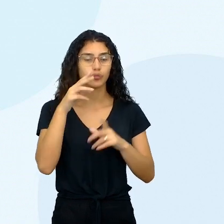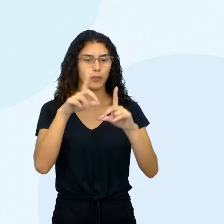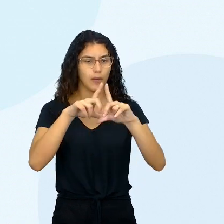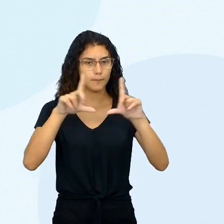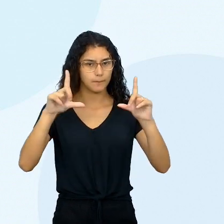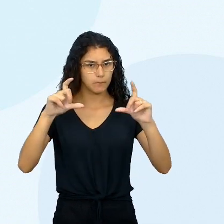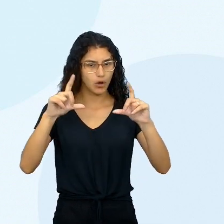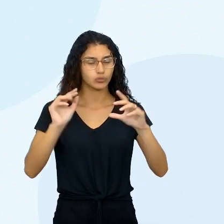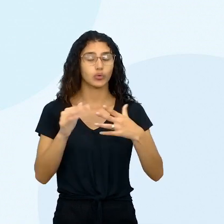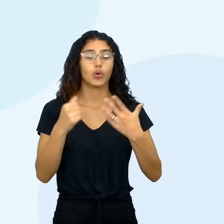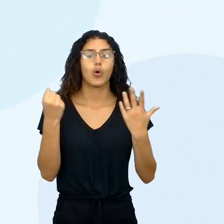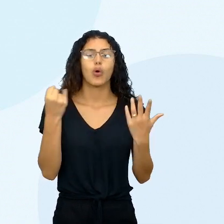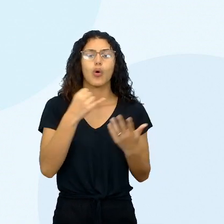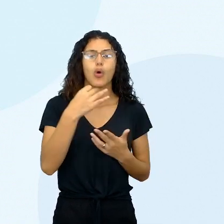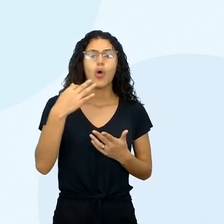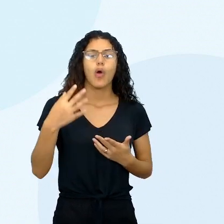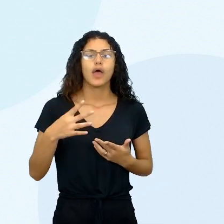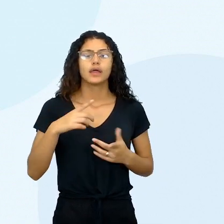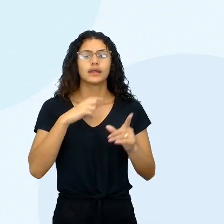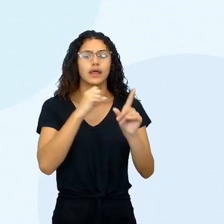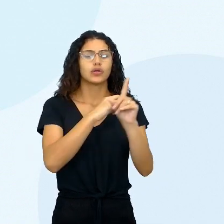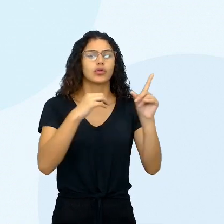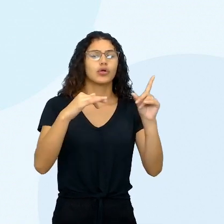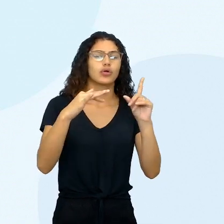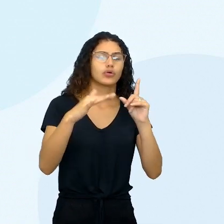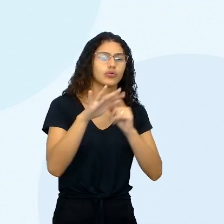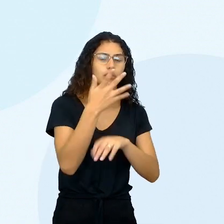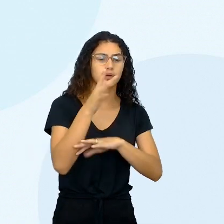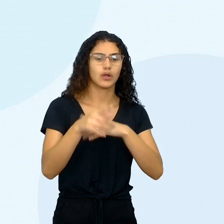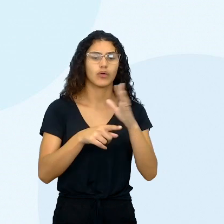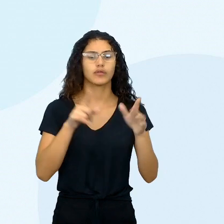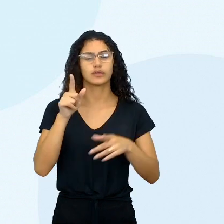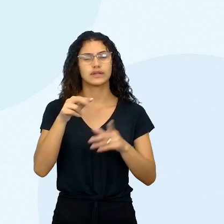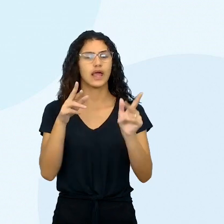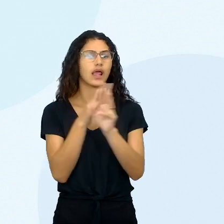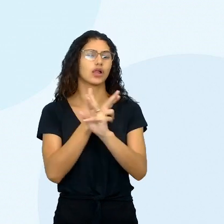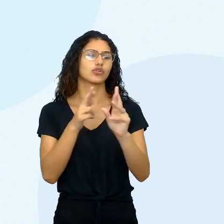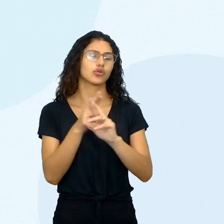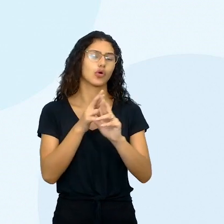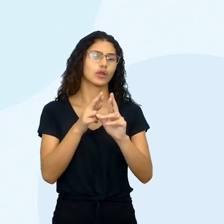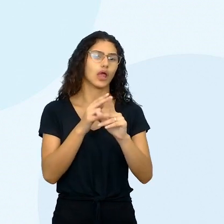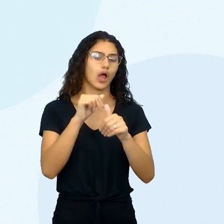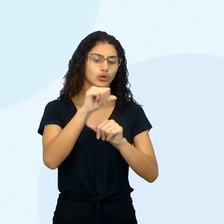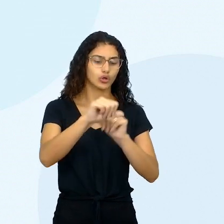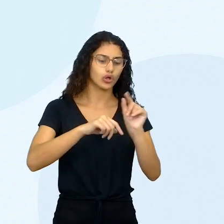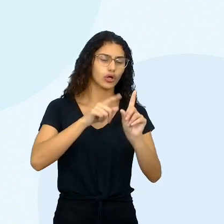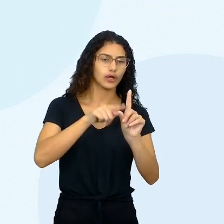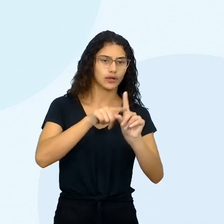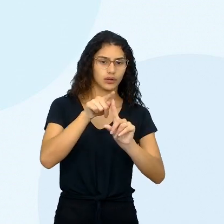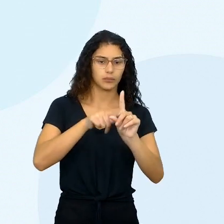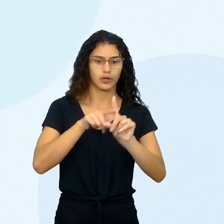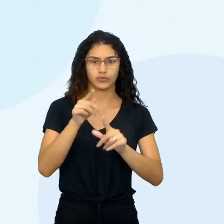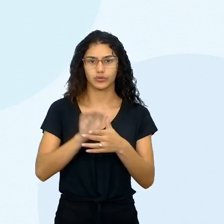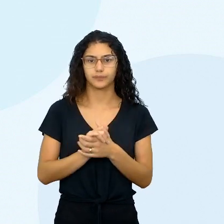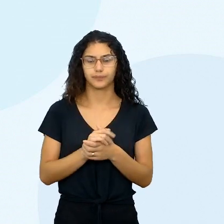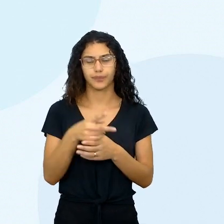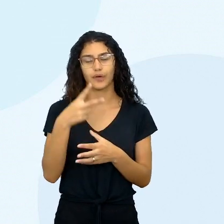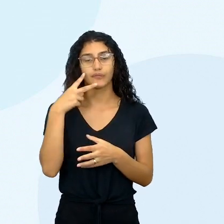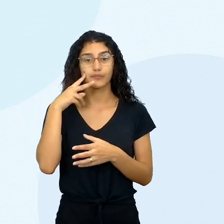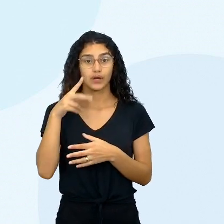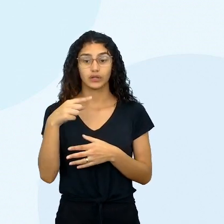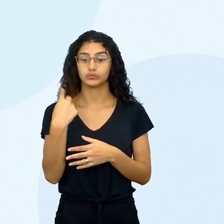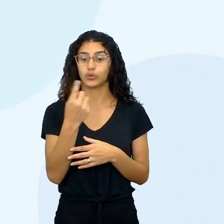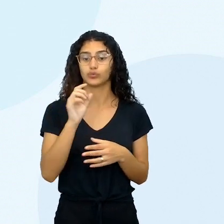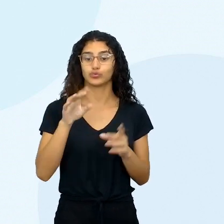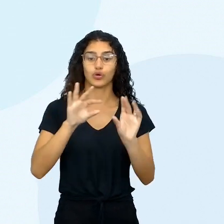né? Quais outros efeitos socioambientais que você associa às mudanças climáticas, né? E veja que os efeitos não